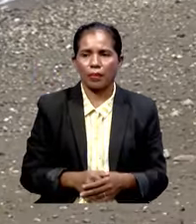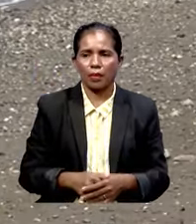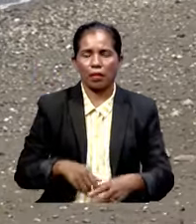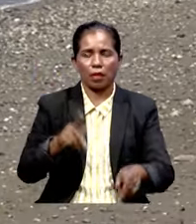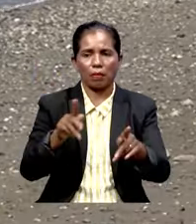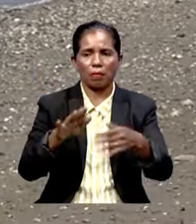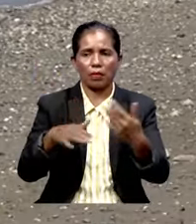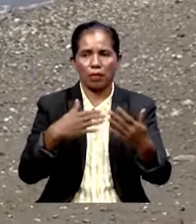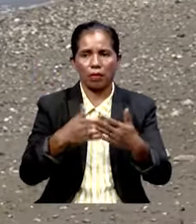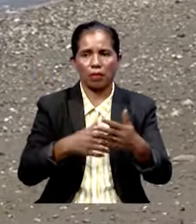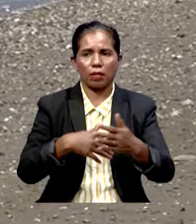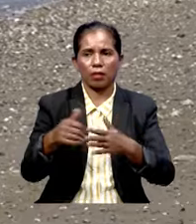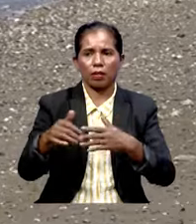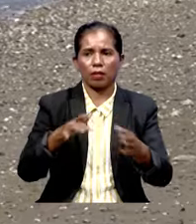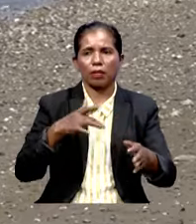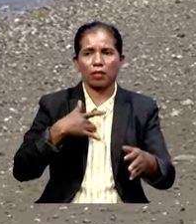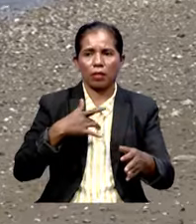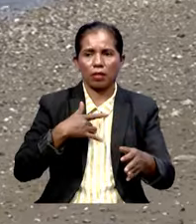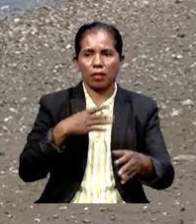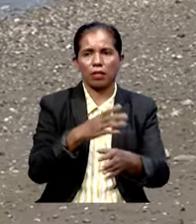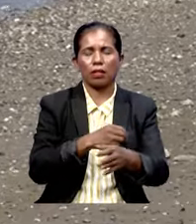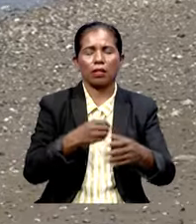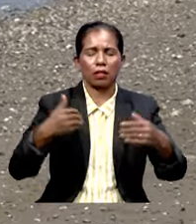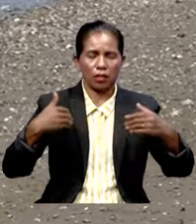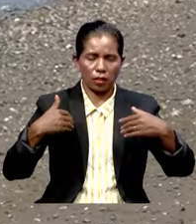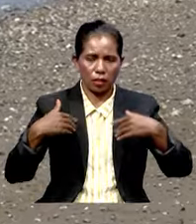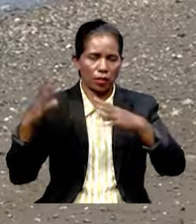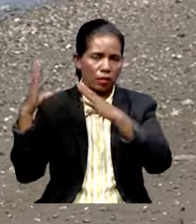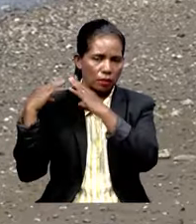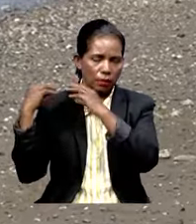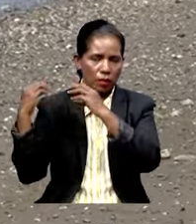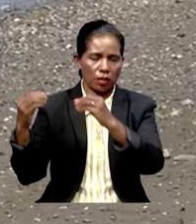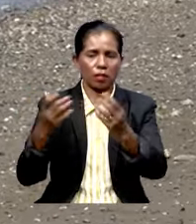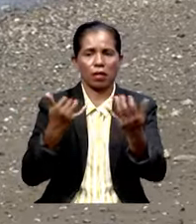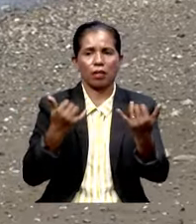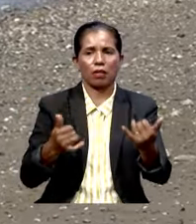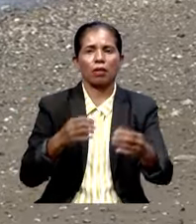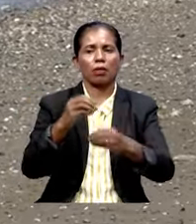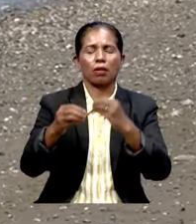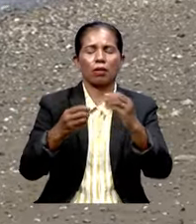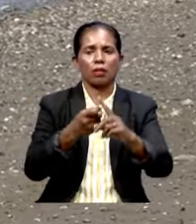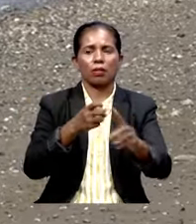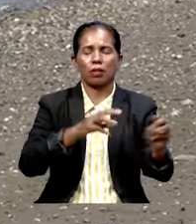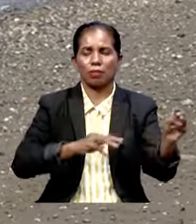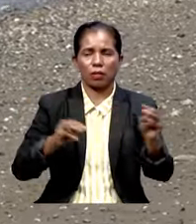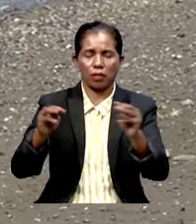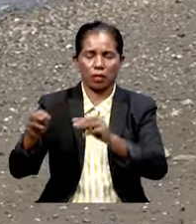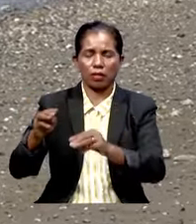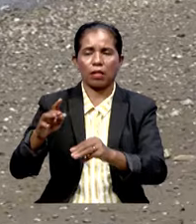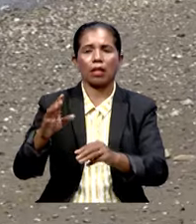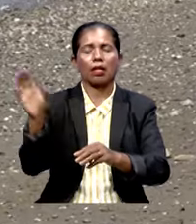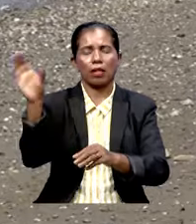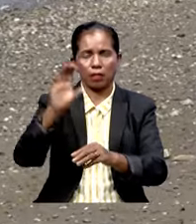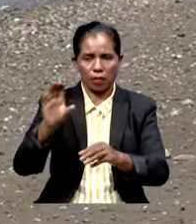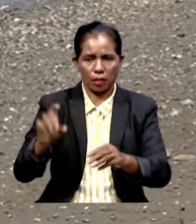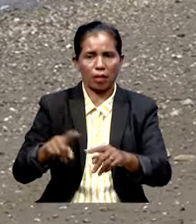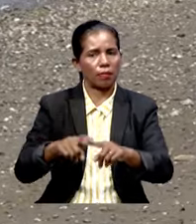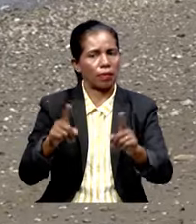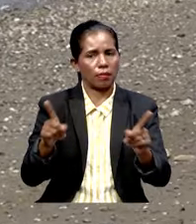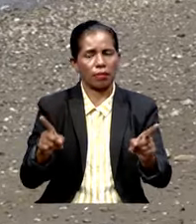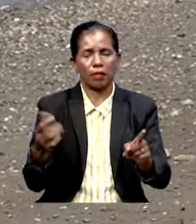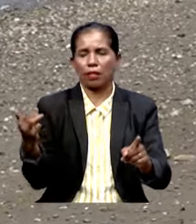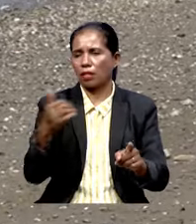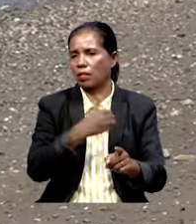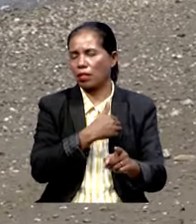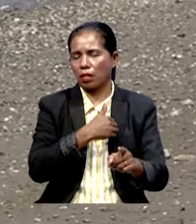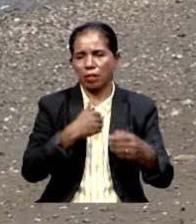Comunidade sira dala ruma senti no experiência da dau kona impacto husi mudança climática. Mai be dala ruma sidau